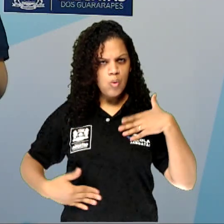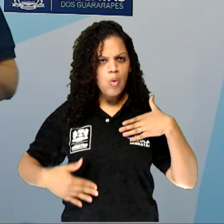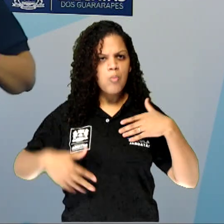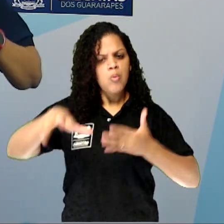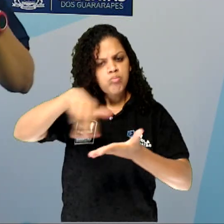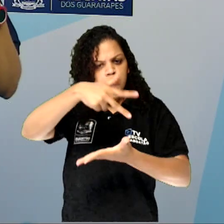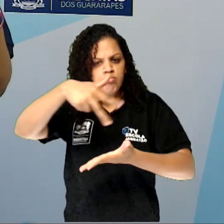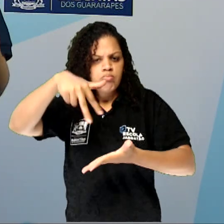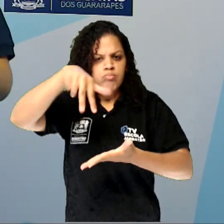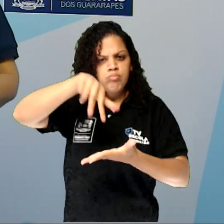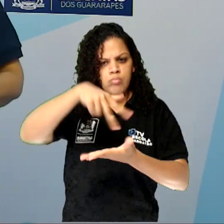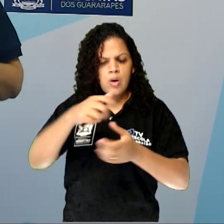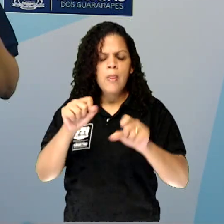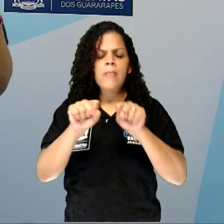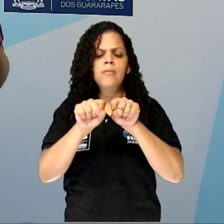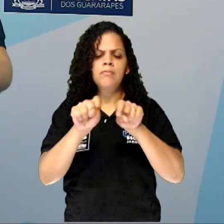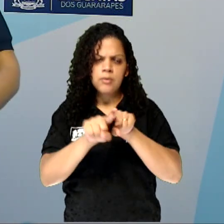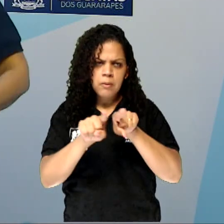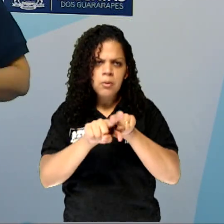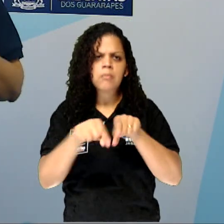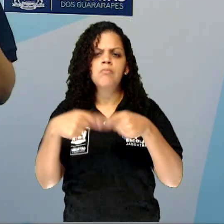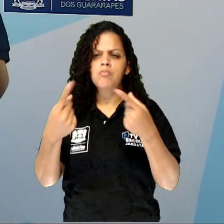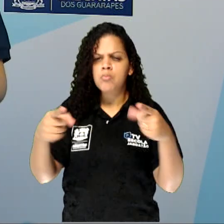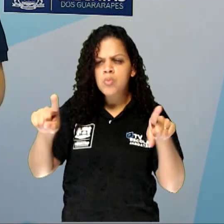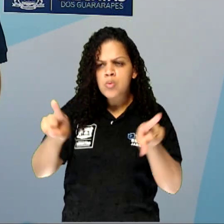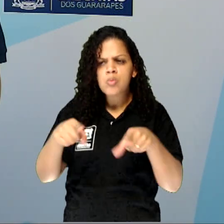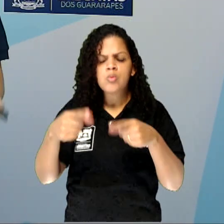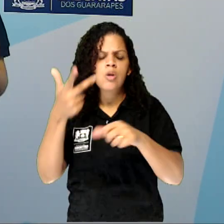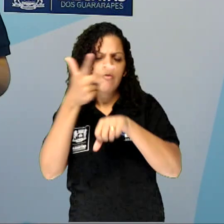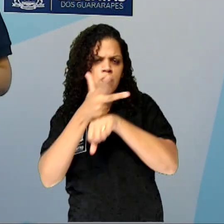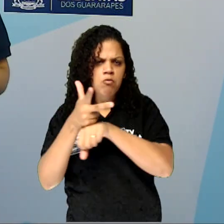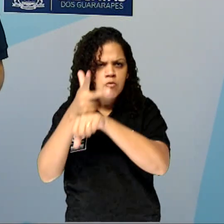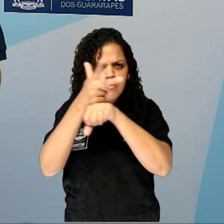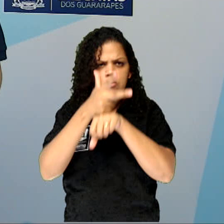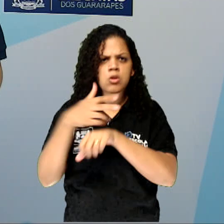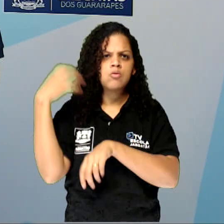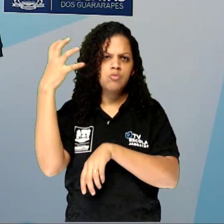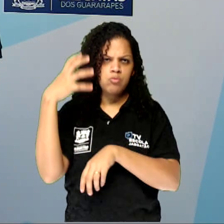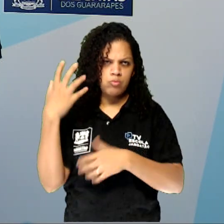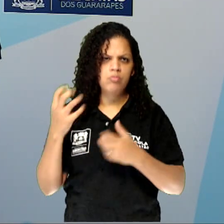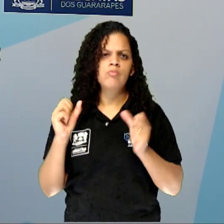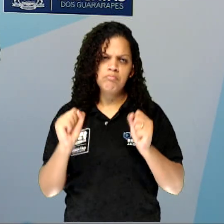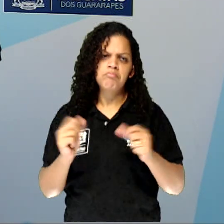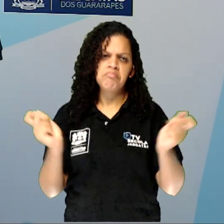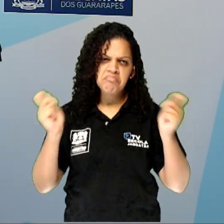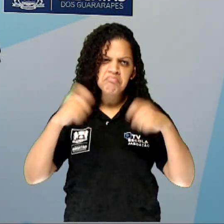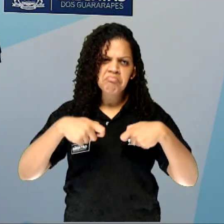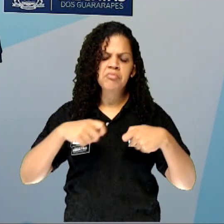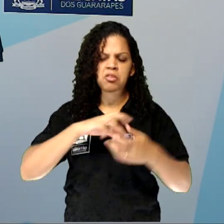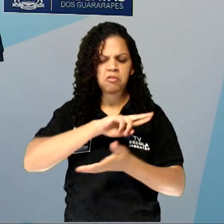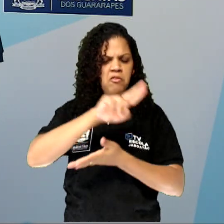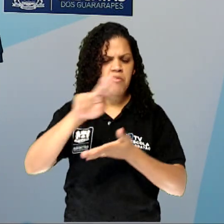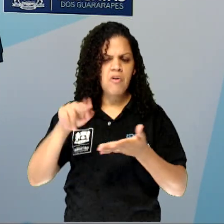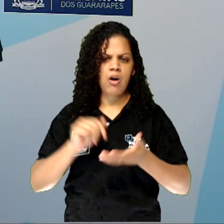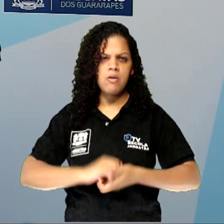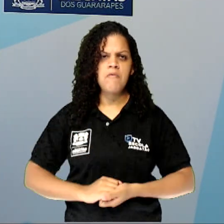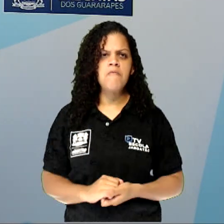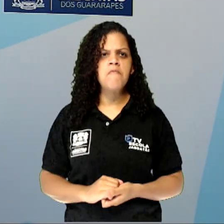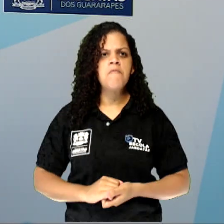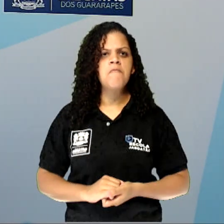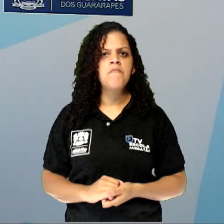eles vão trazer também os elementos como música, como os vídeos, né, enfim, as possibilidades são